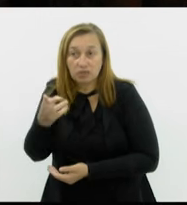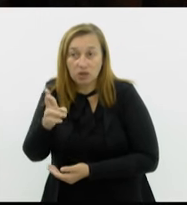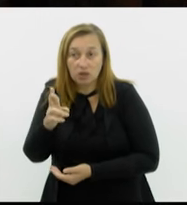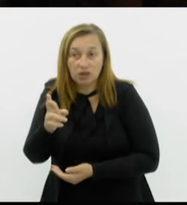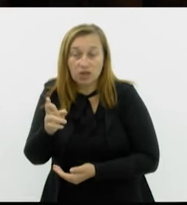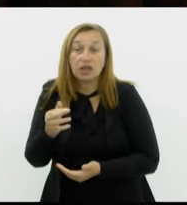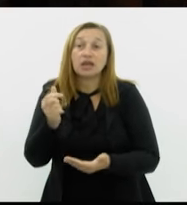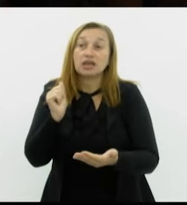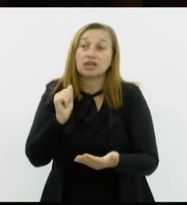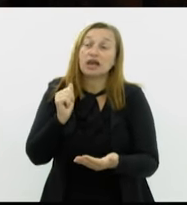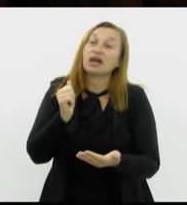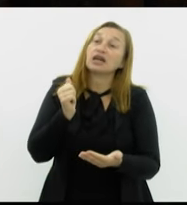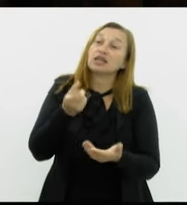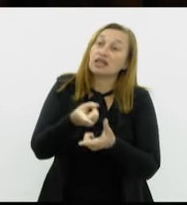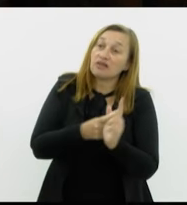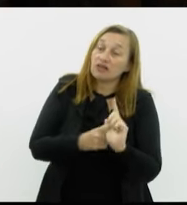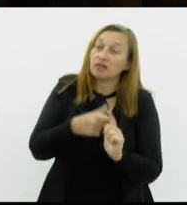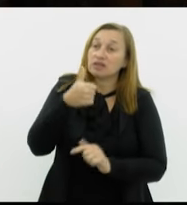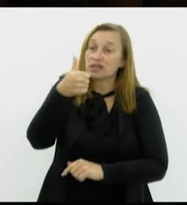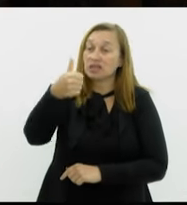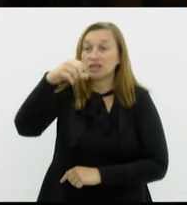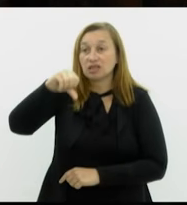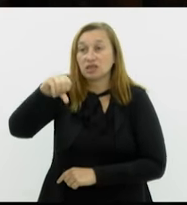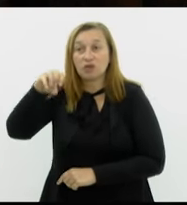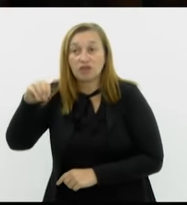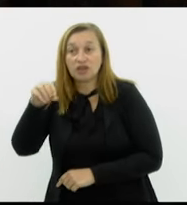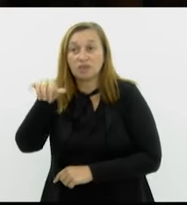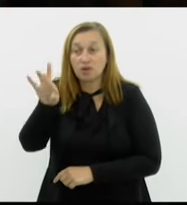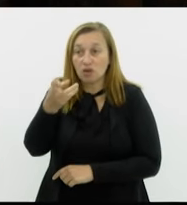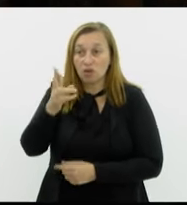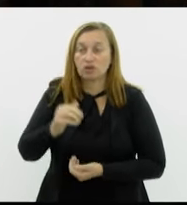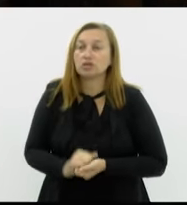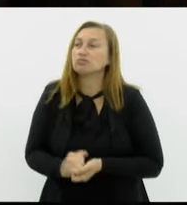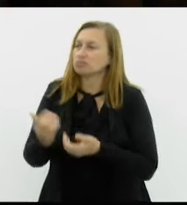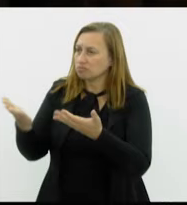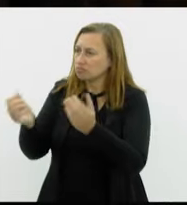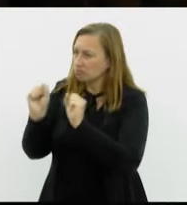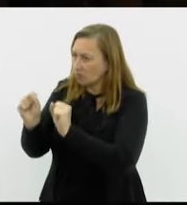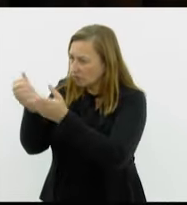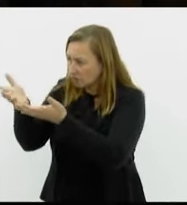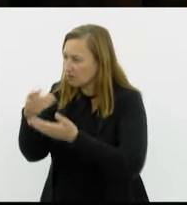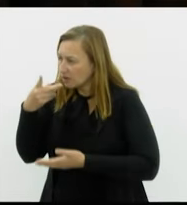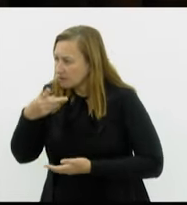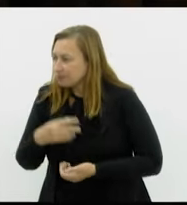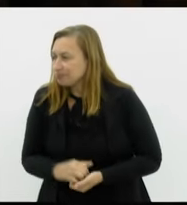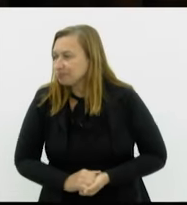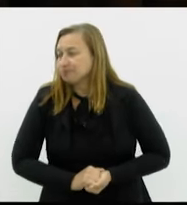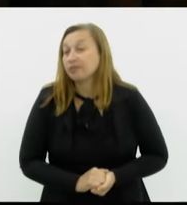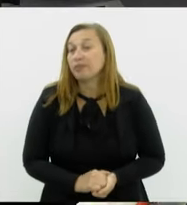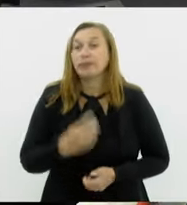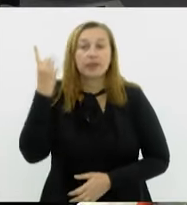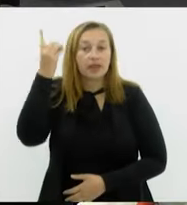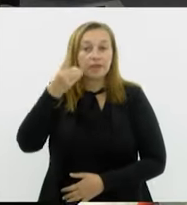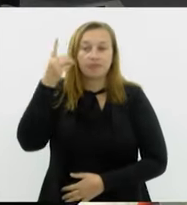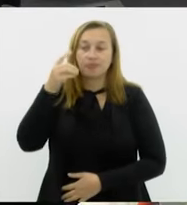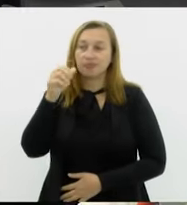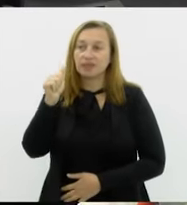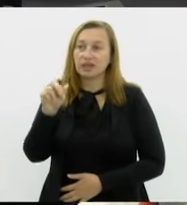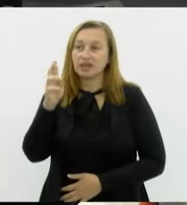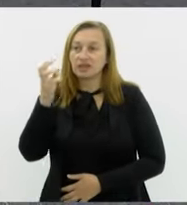190 bilhões. Você, antes, me concede um breve à parte. Deputado André